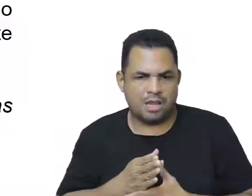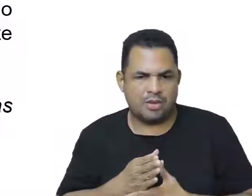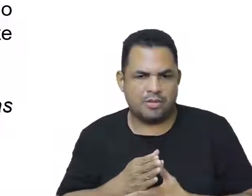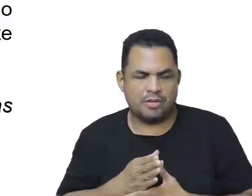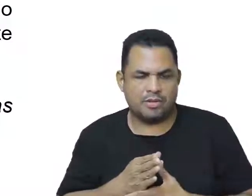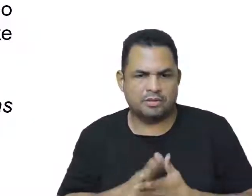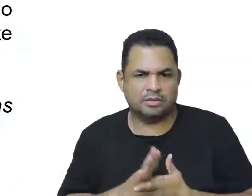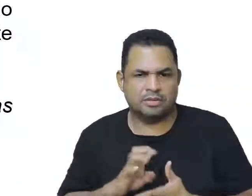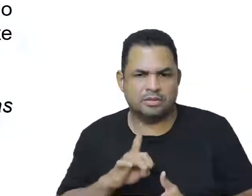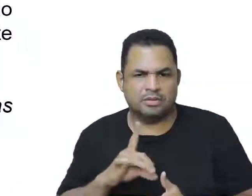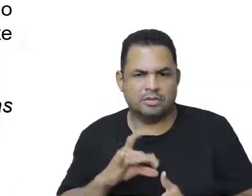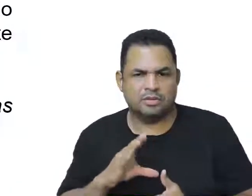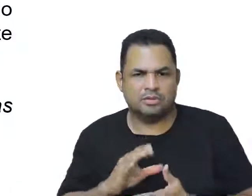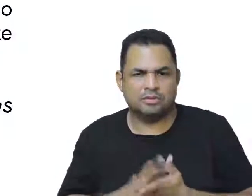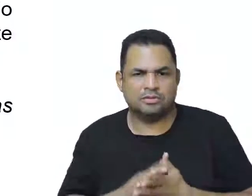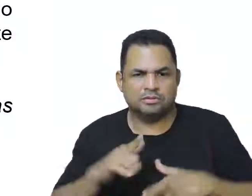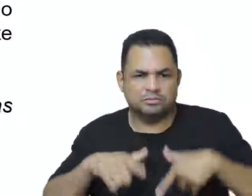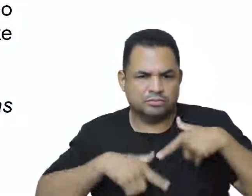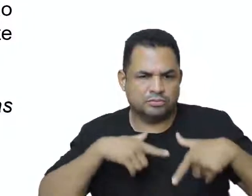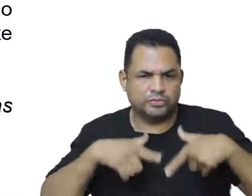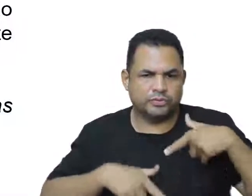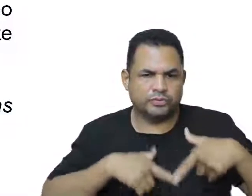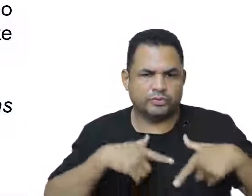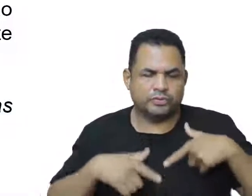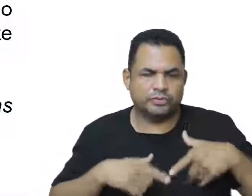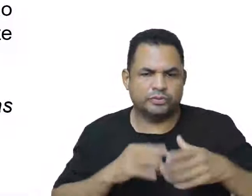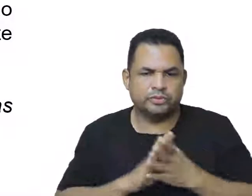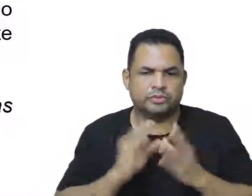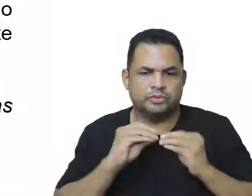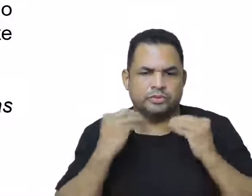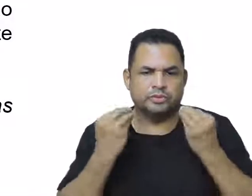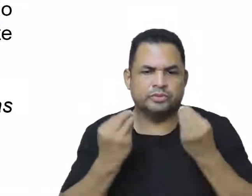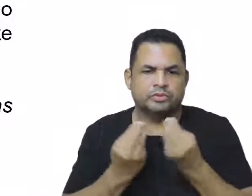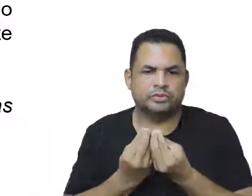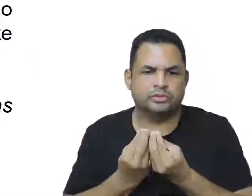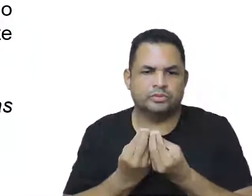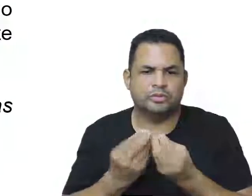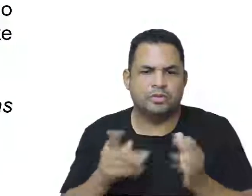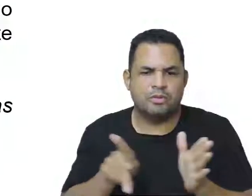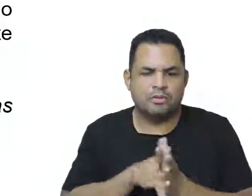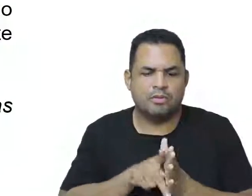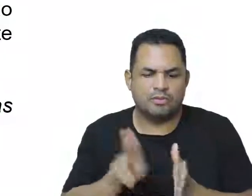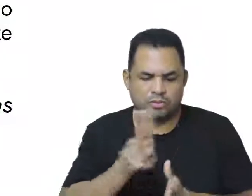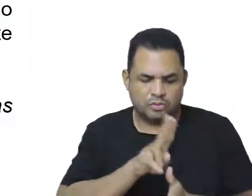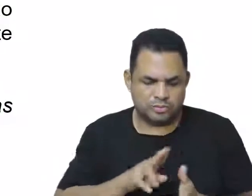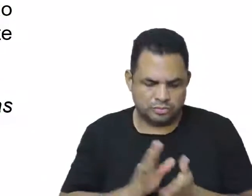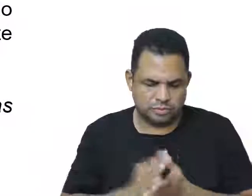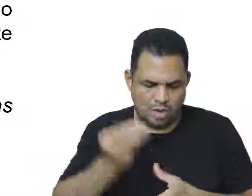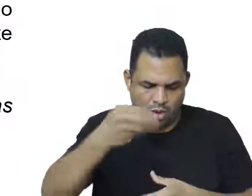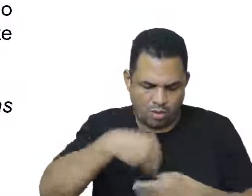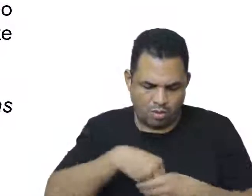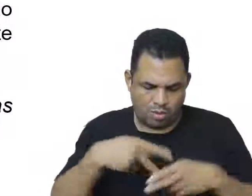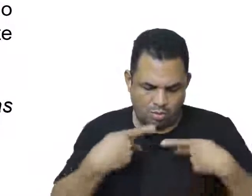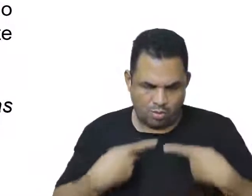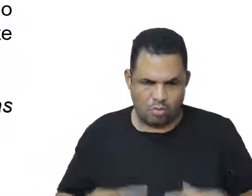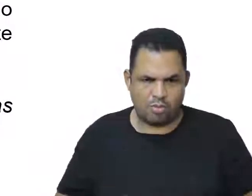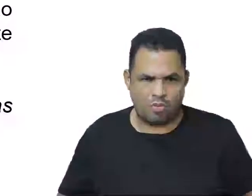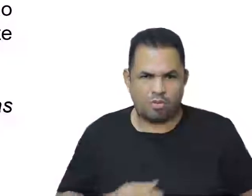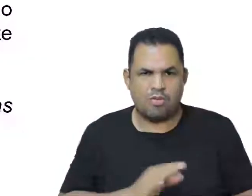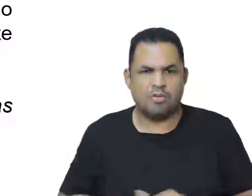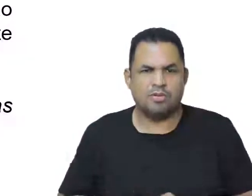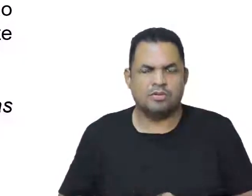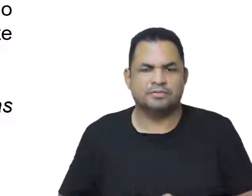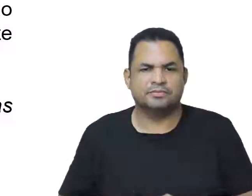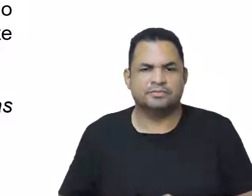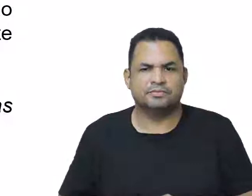células endócrinas aquelas que produzem as substâncias para o nosso próprio uso, para dentro do nosso corpo. As exócrinas não,